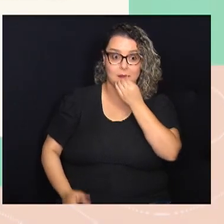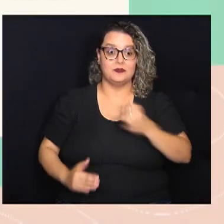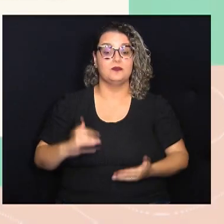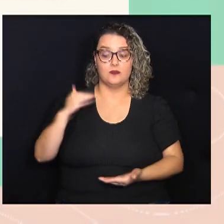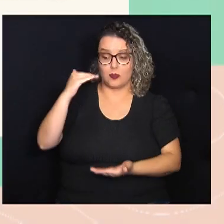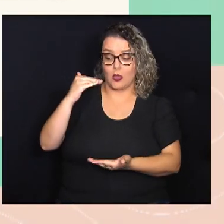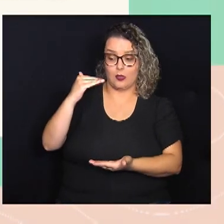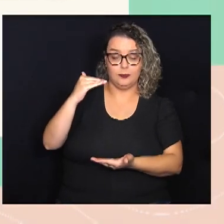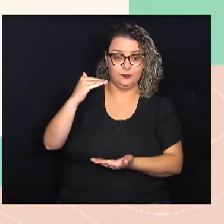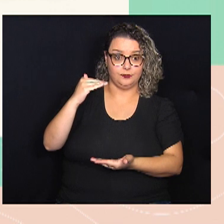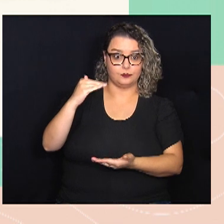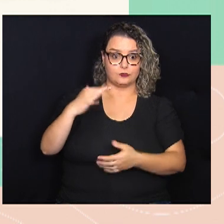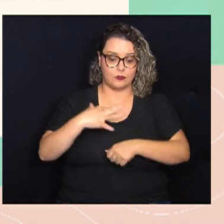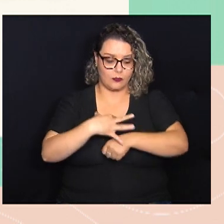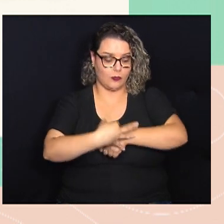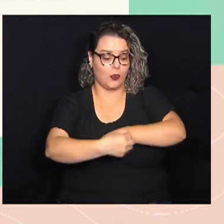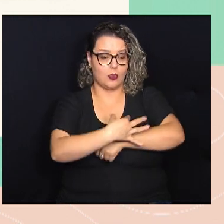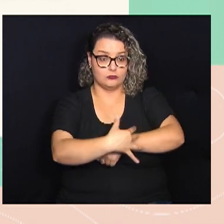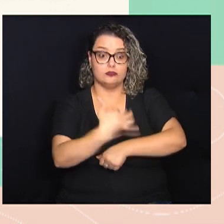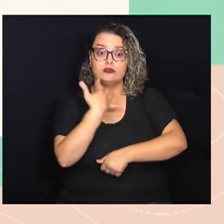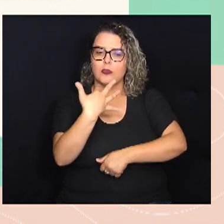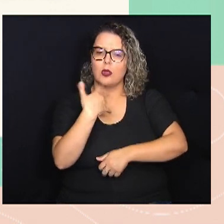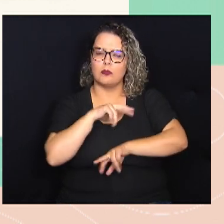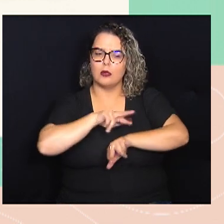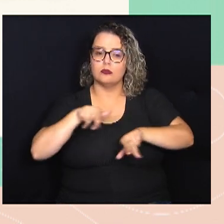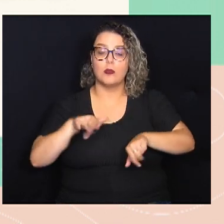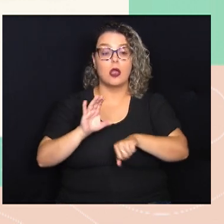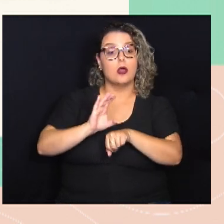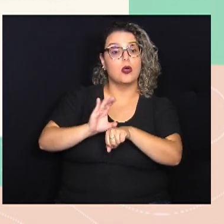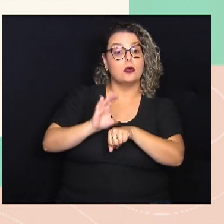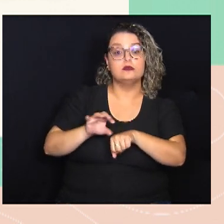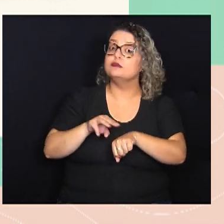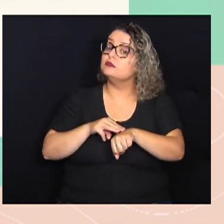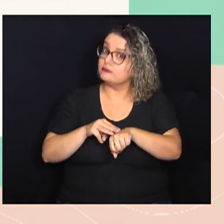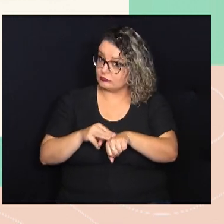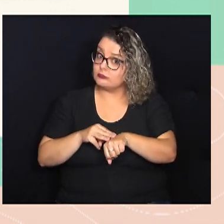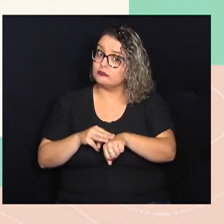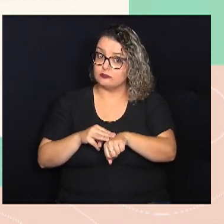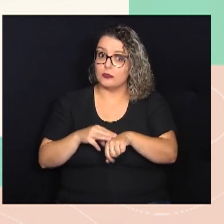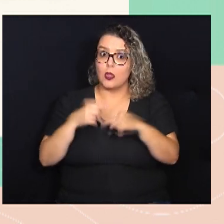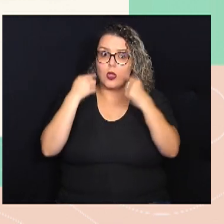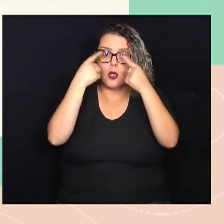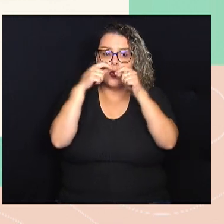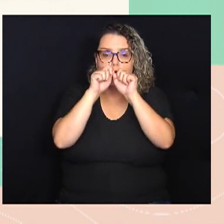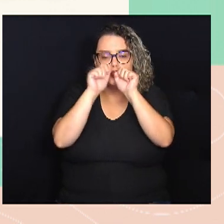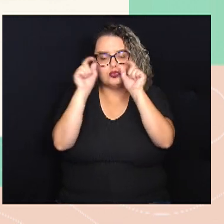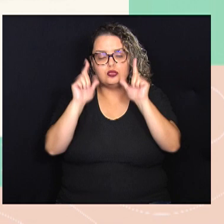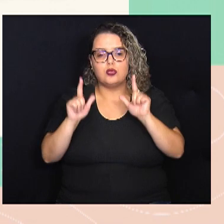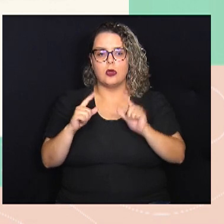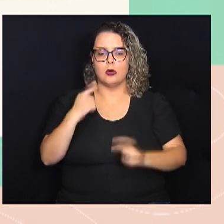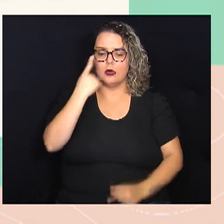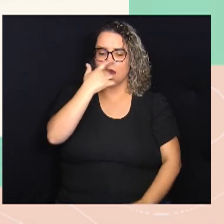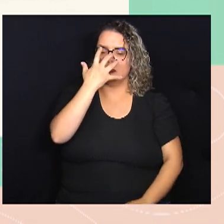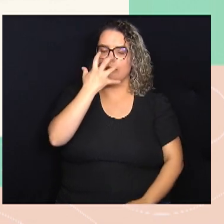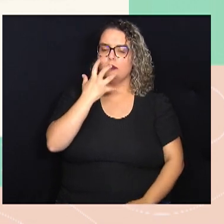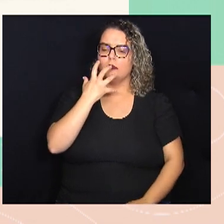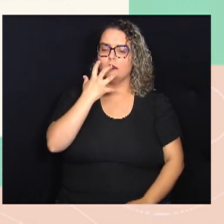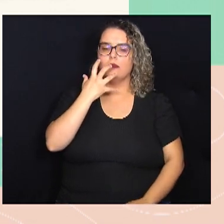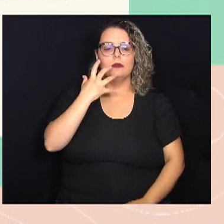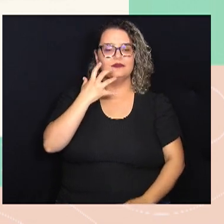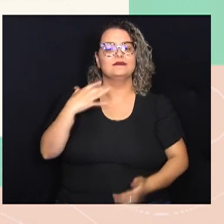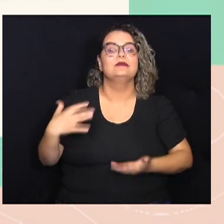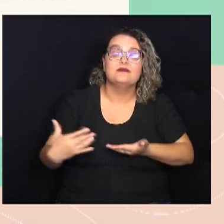por muito medo e dificuldades e, apesar de tudo, são muito gratos a todos que lhe dão carinho.